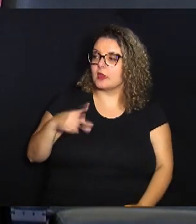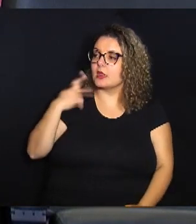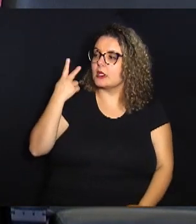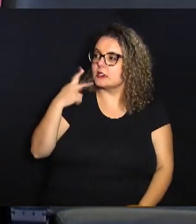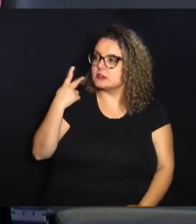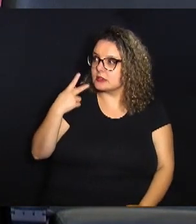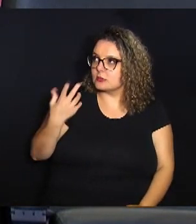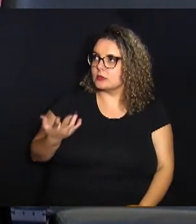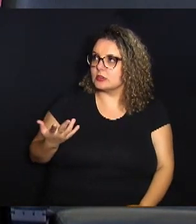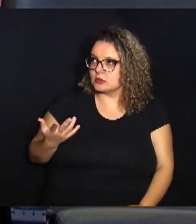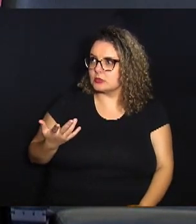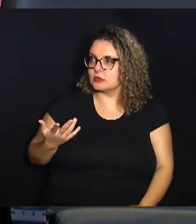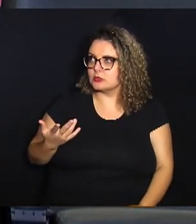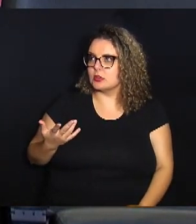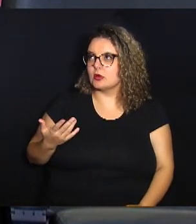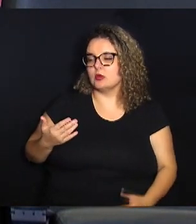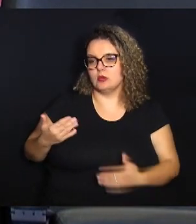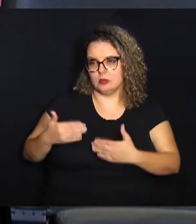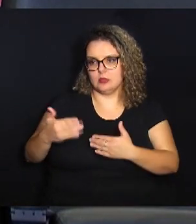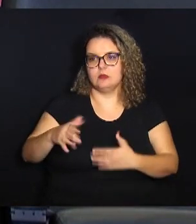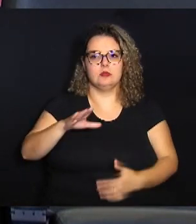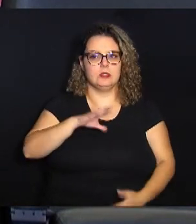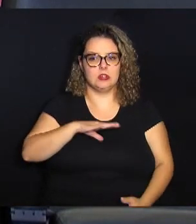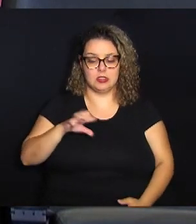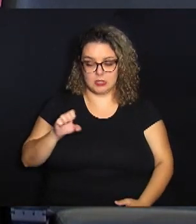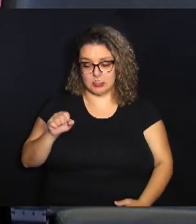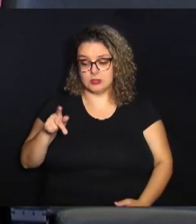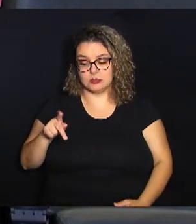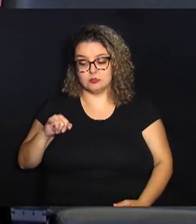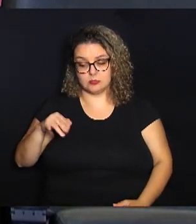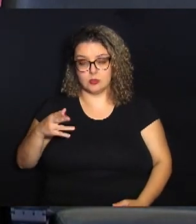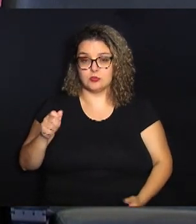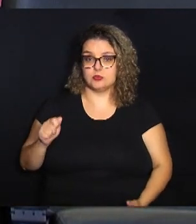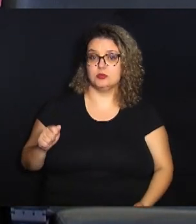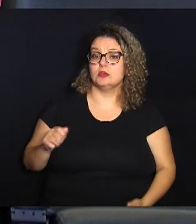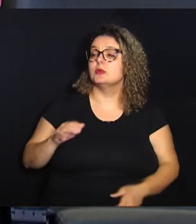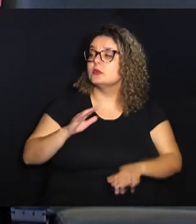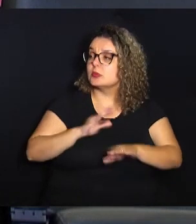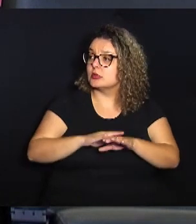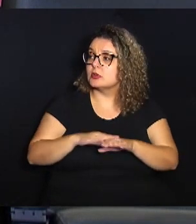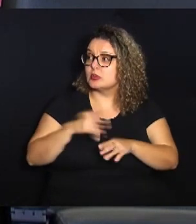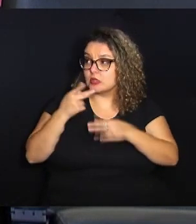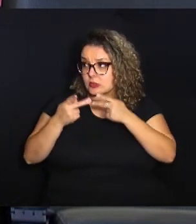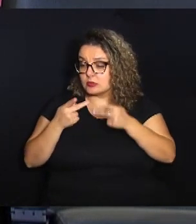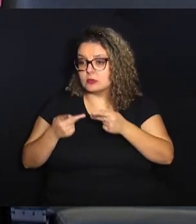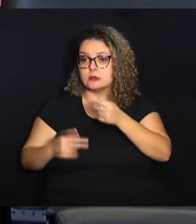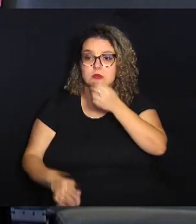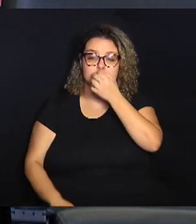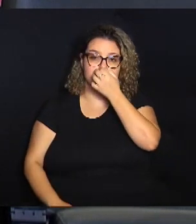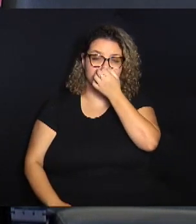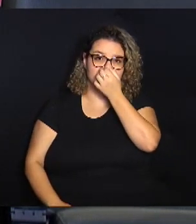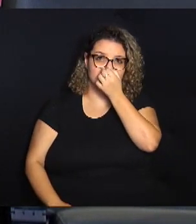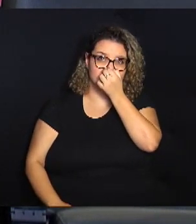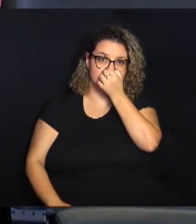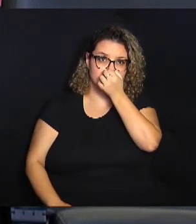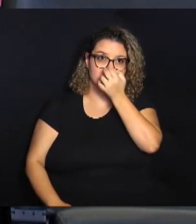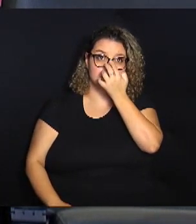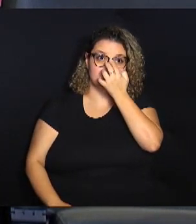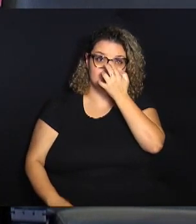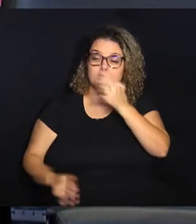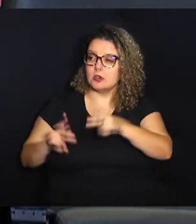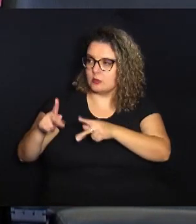política entrando em vigor das cidades esponjas, com essas ações que foram citadas há pouco, para a